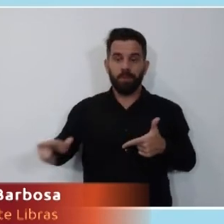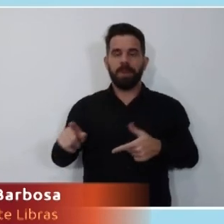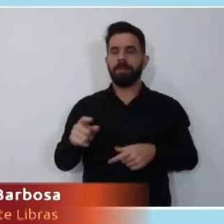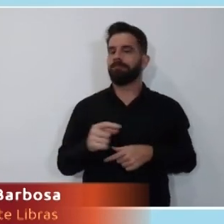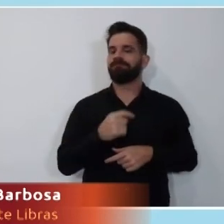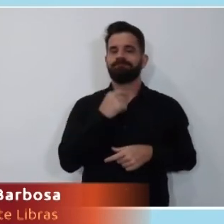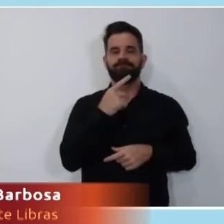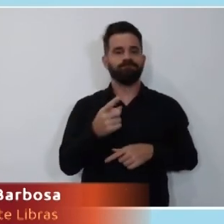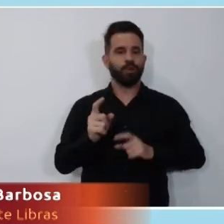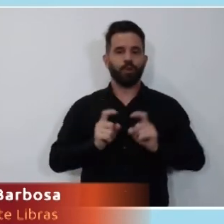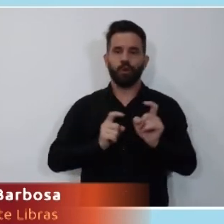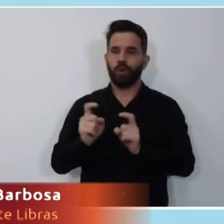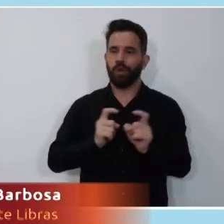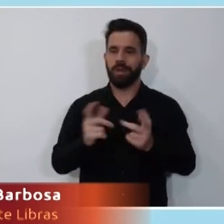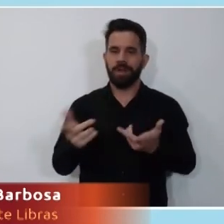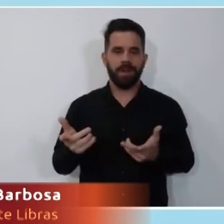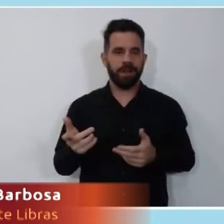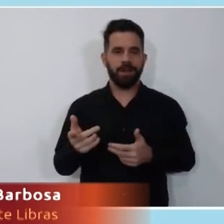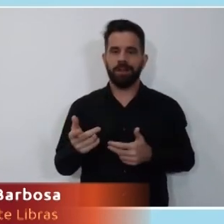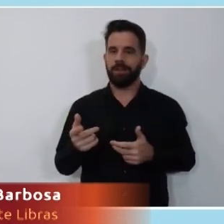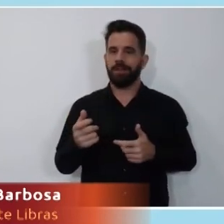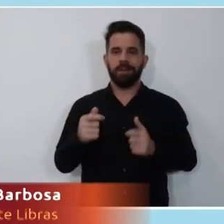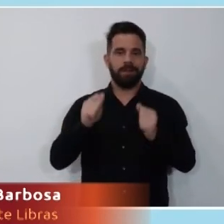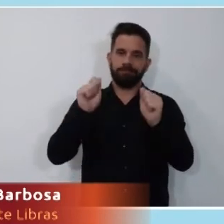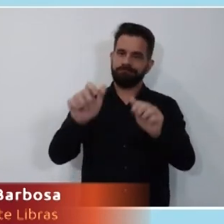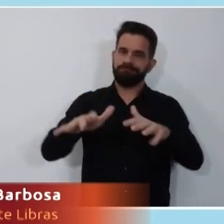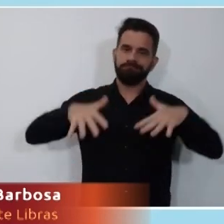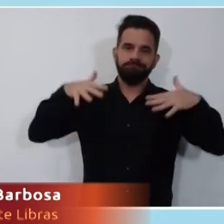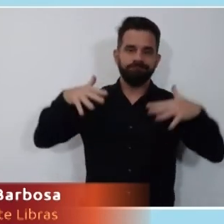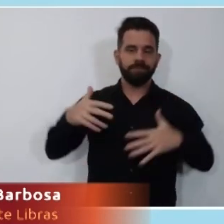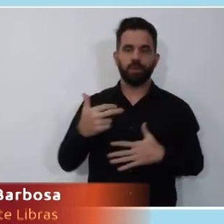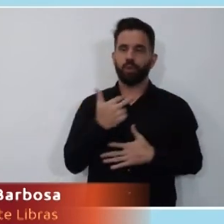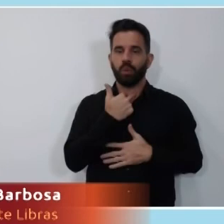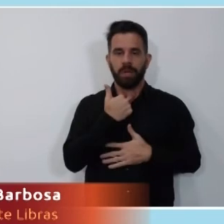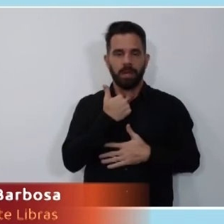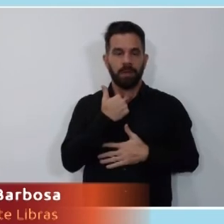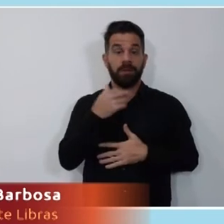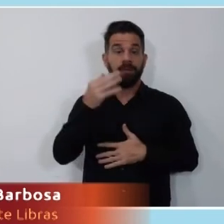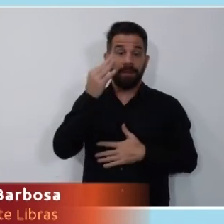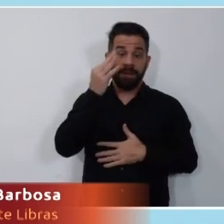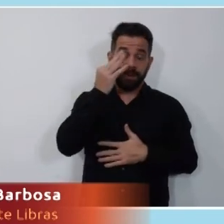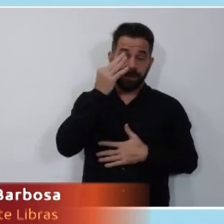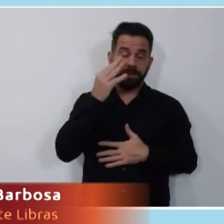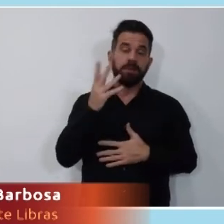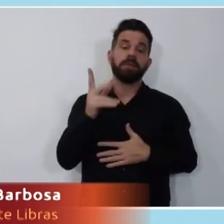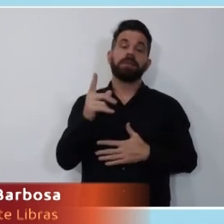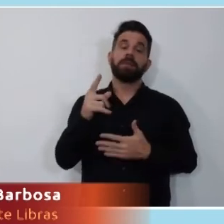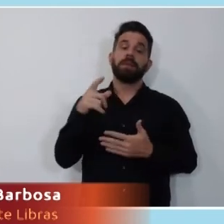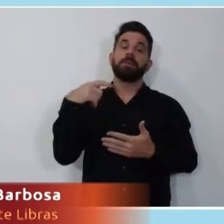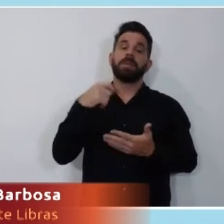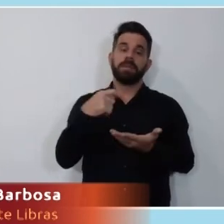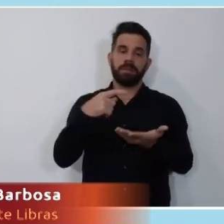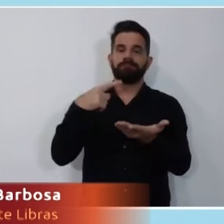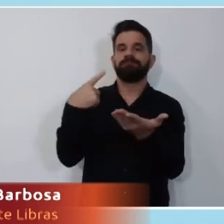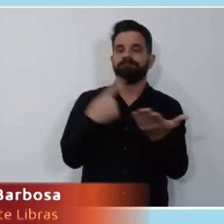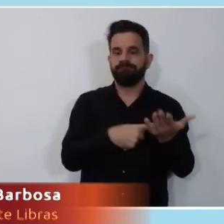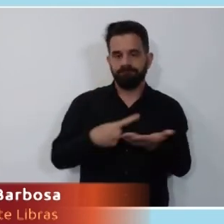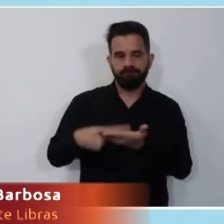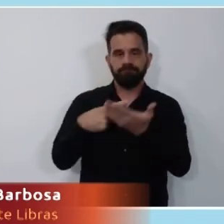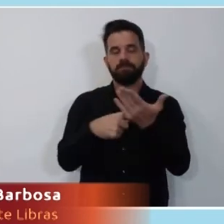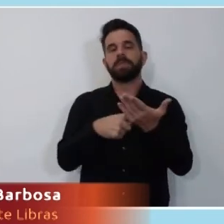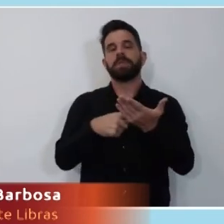dá para alugar um auditório e botar lá pessoas participando fisicamente. Então, nós vamos ter que criar redes onde as pessoas vão